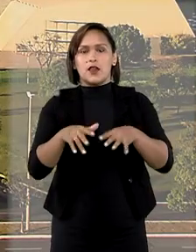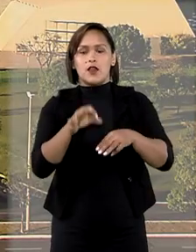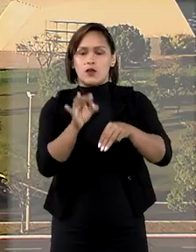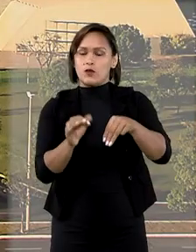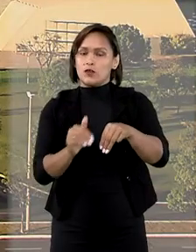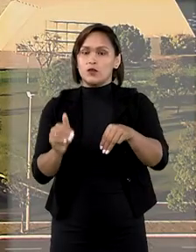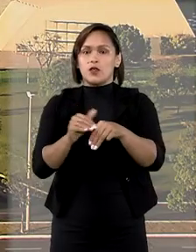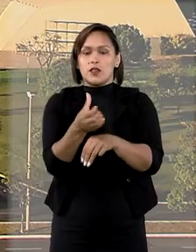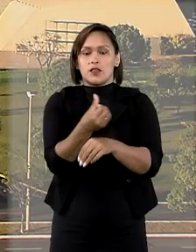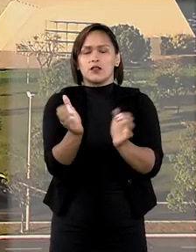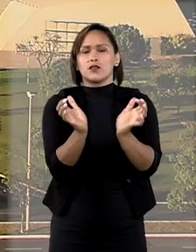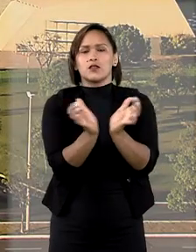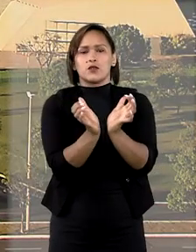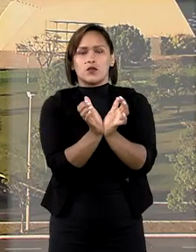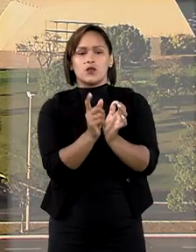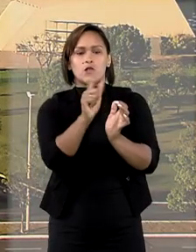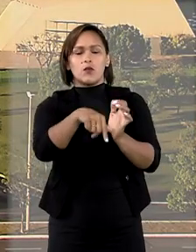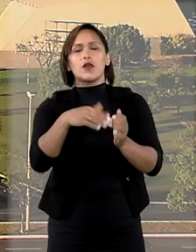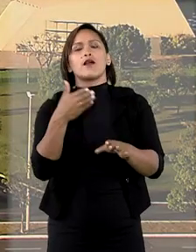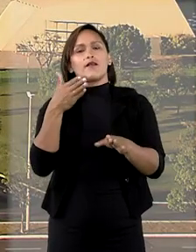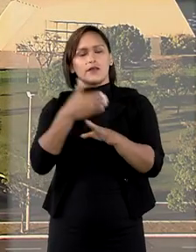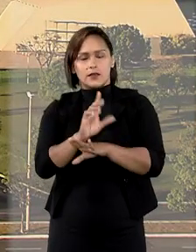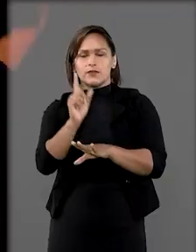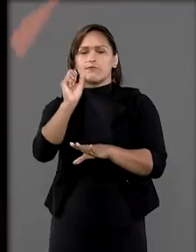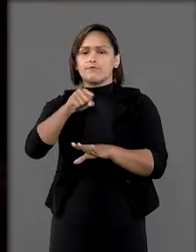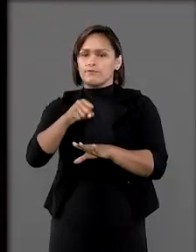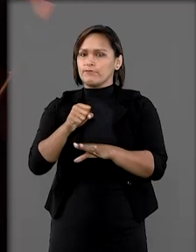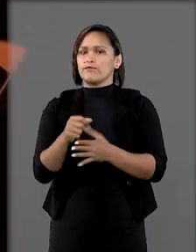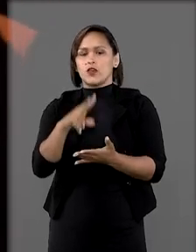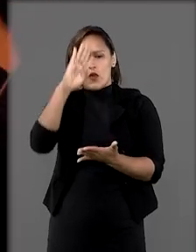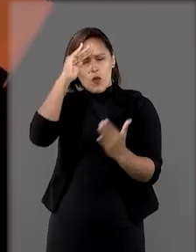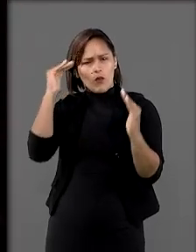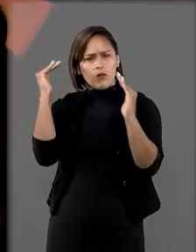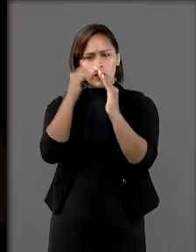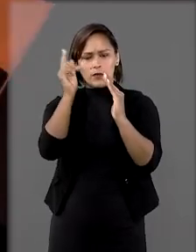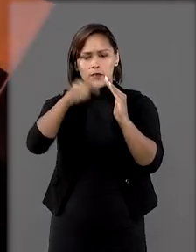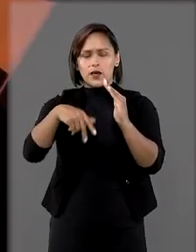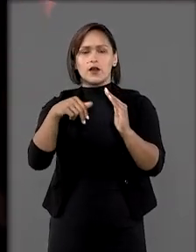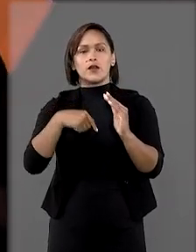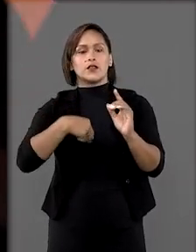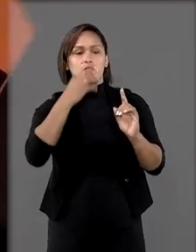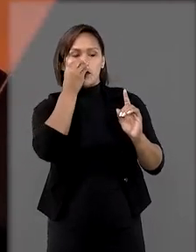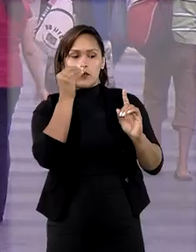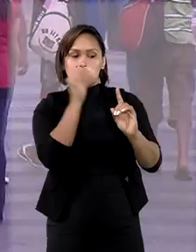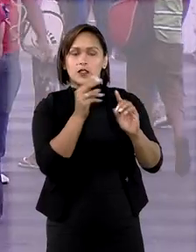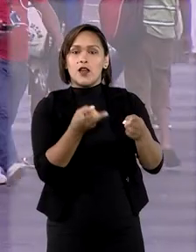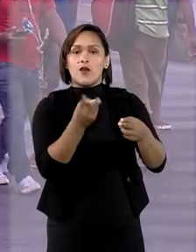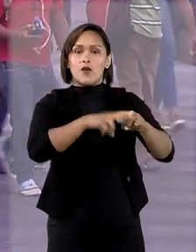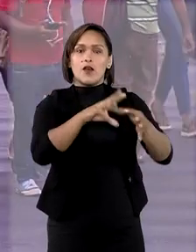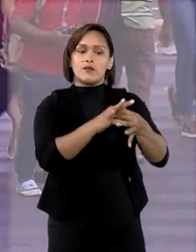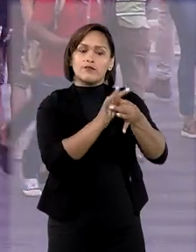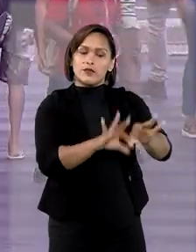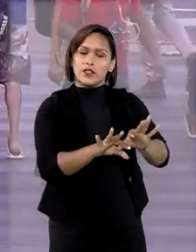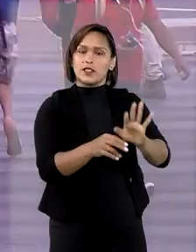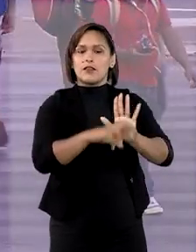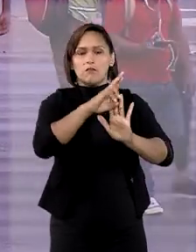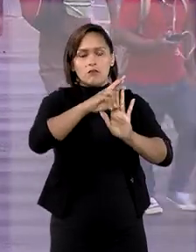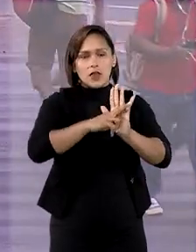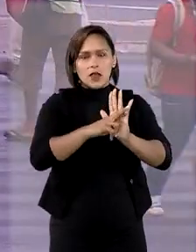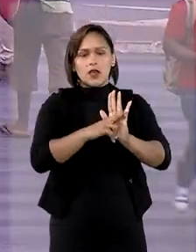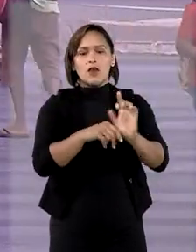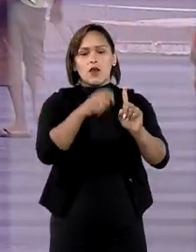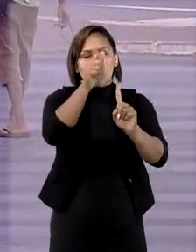Os ministros da sexta turma do STJ reconheceram como cumprida a obrigação de um condenado no regime aberto de se